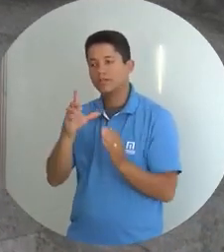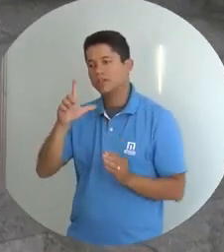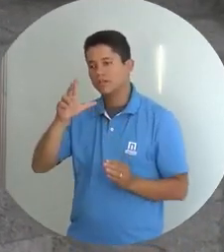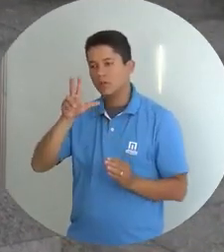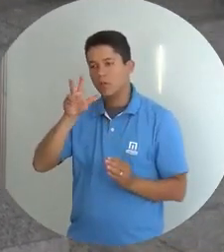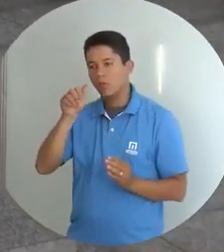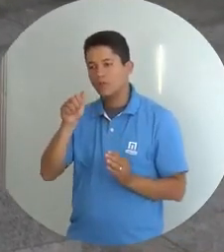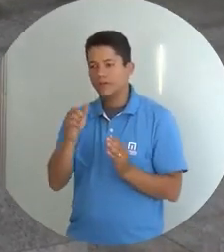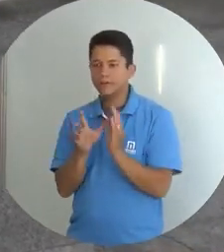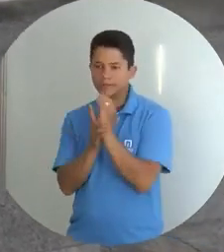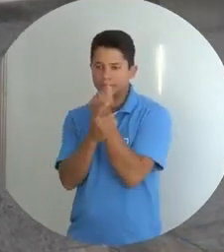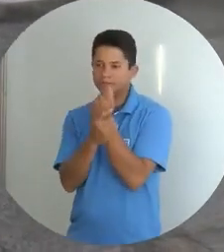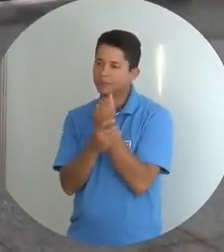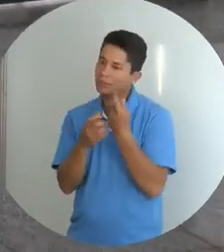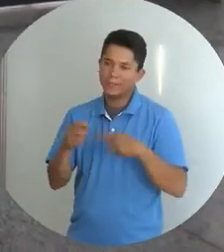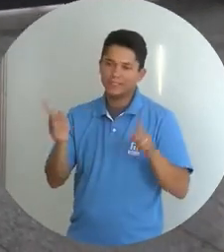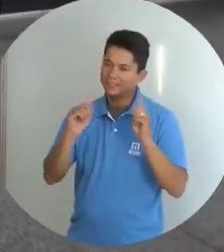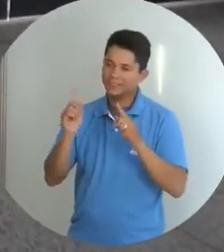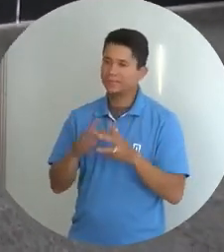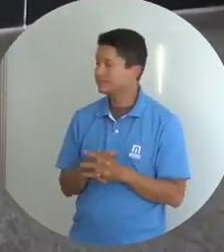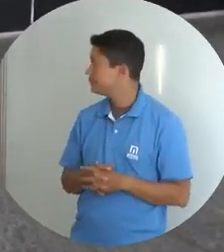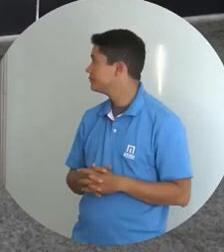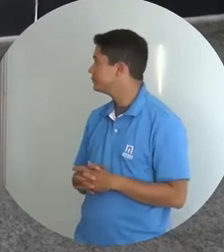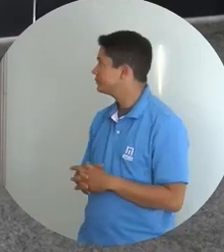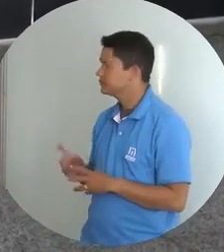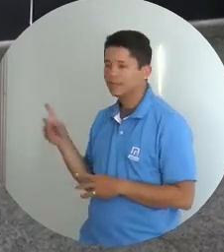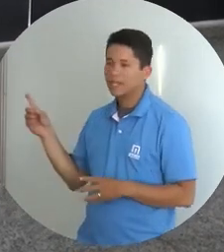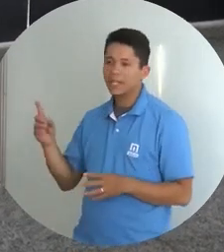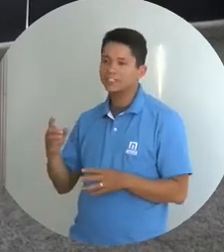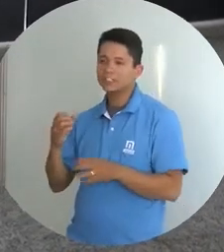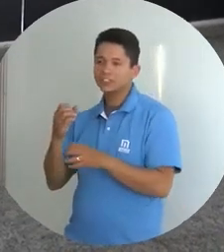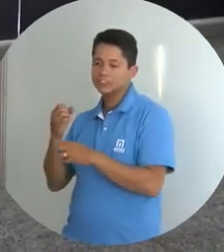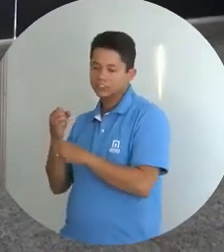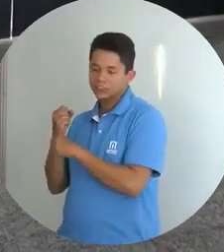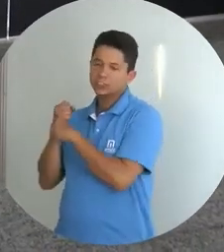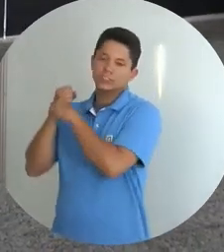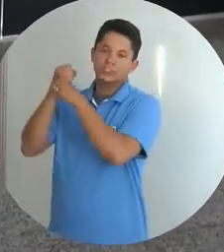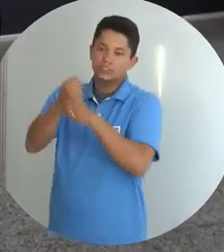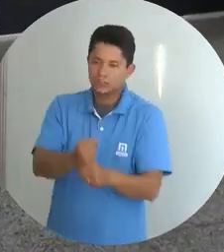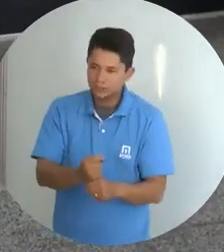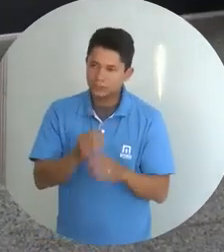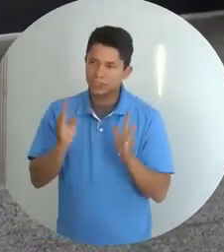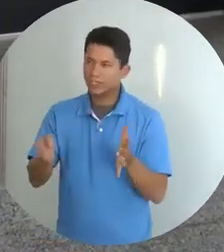trespasse. Então, nesse ponto, ela chega e é colocada no local.